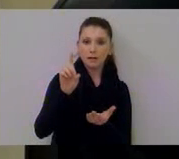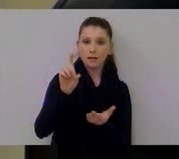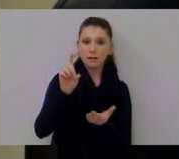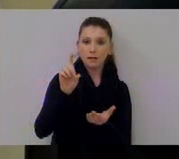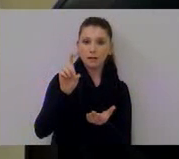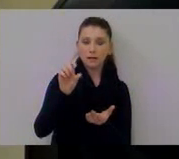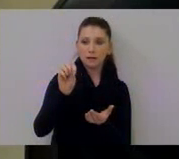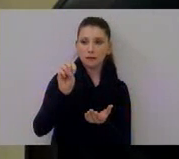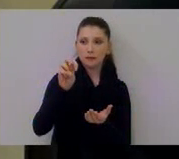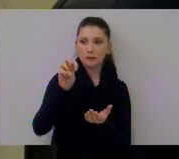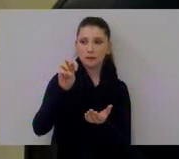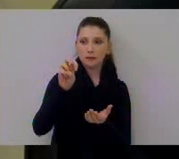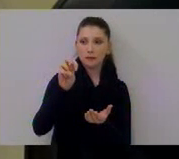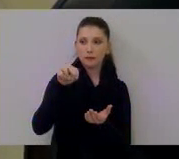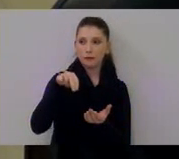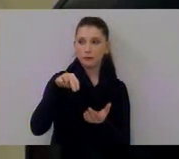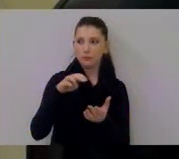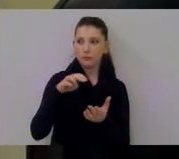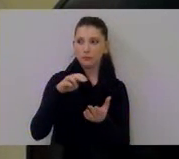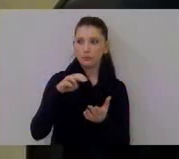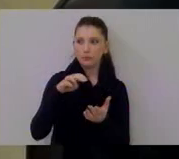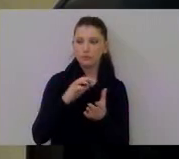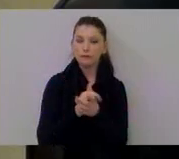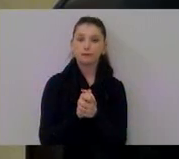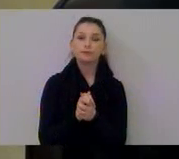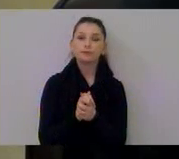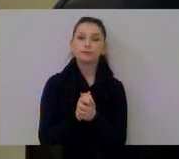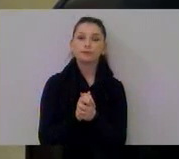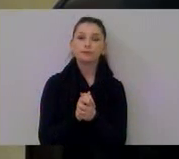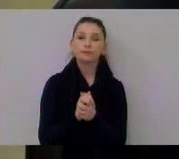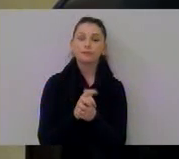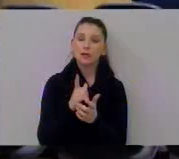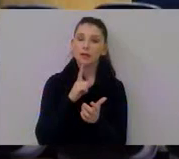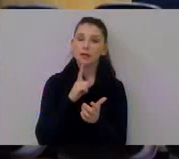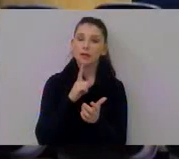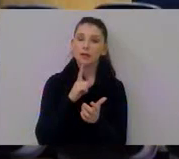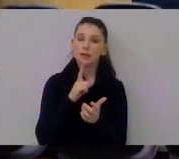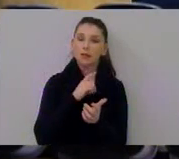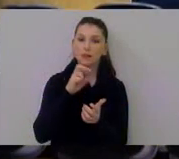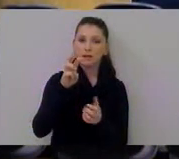Aurélio. Vossa Excelência dispõe de 5 minutos.